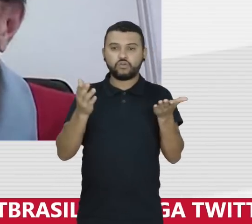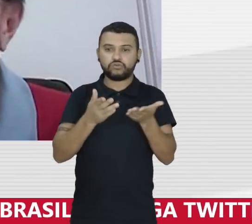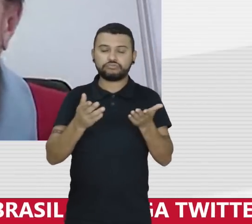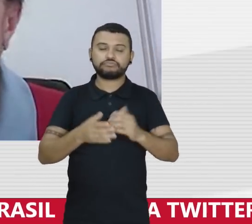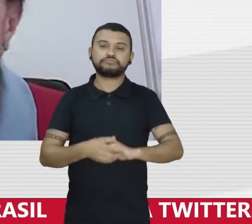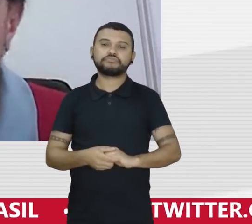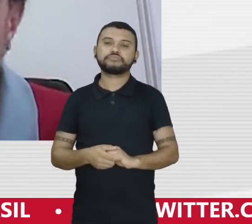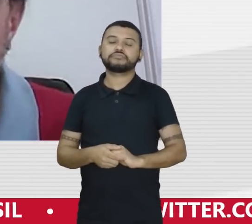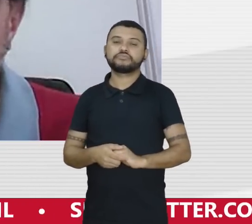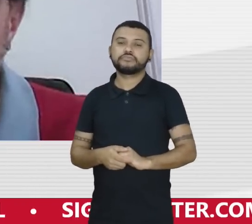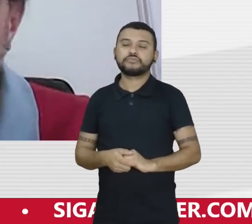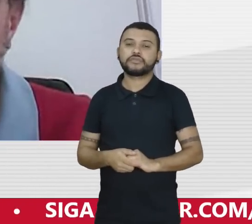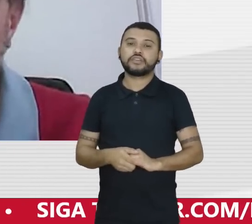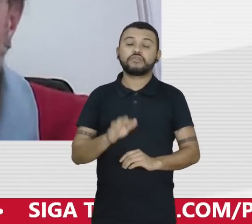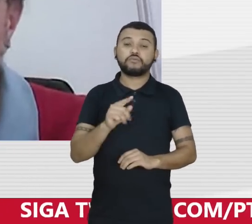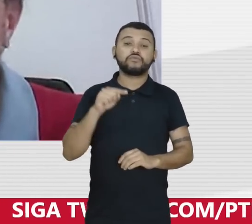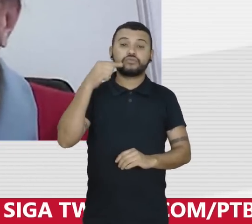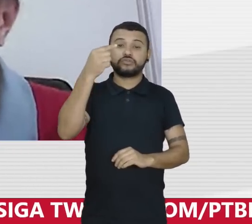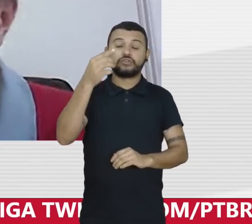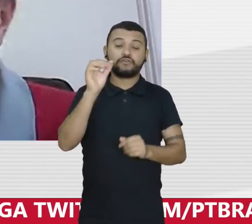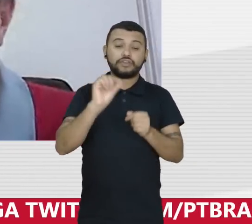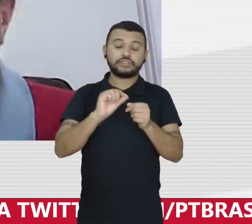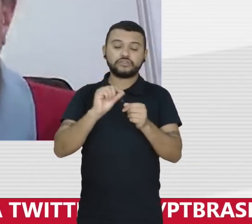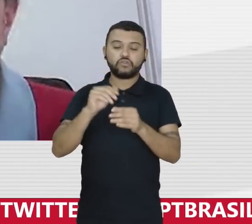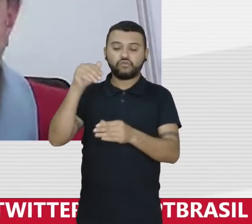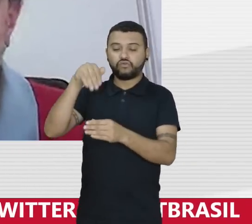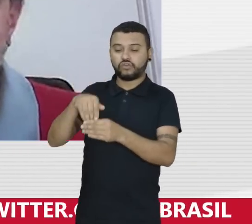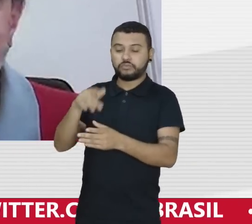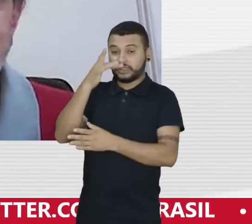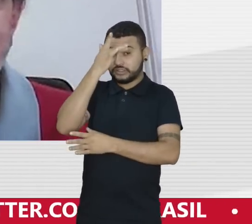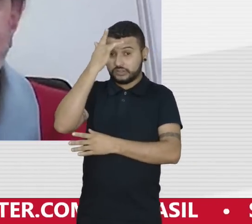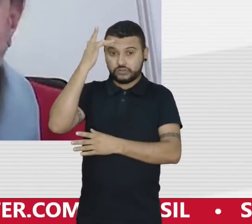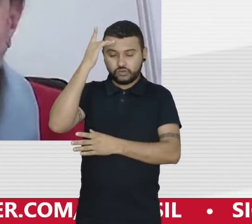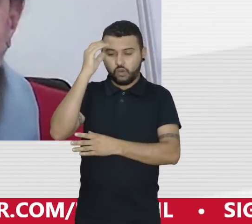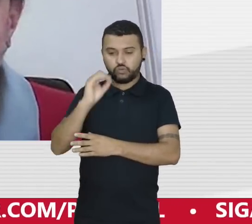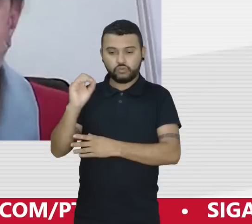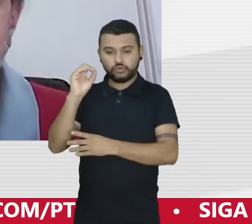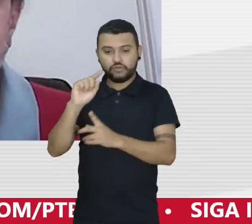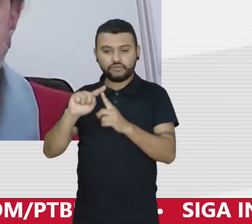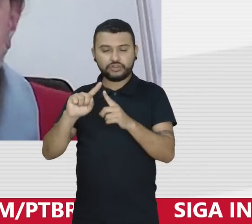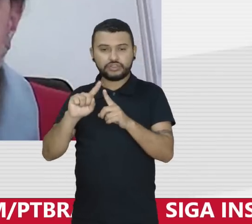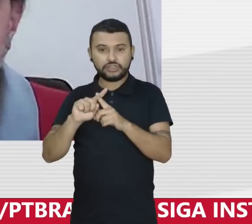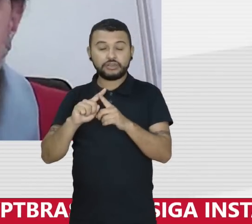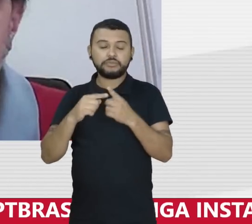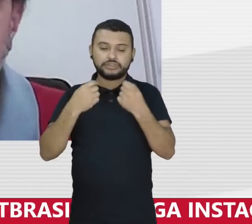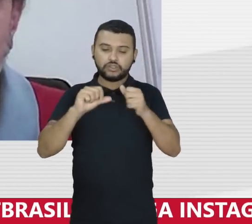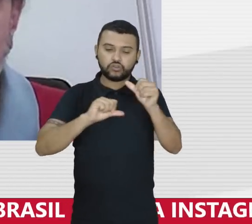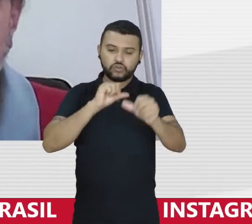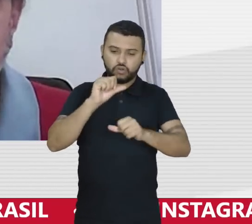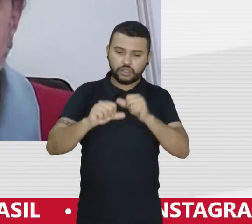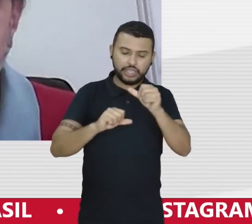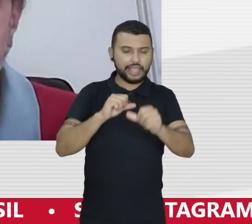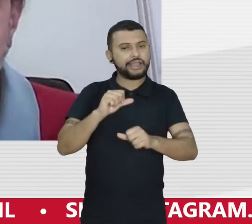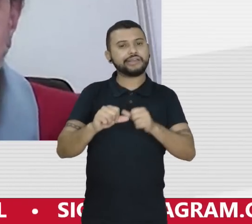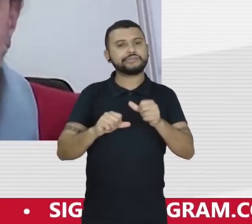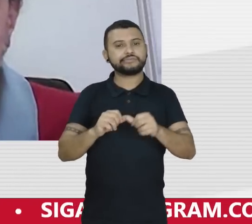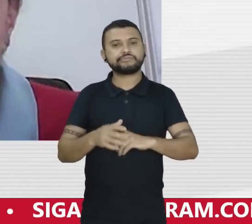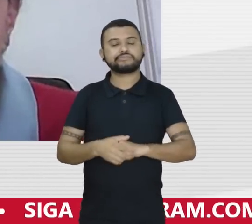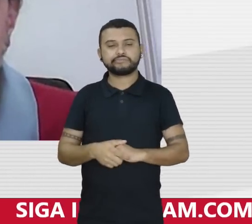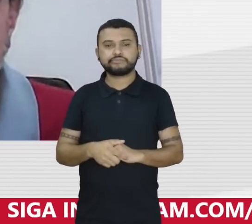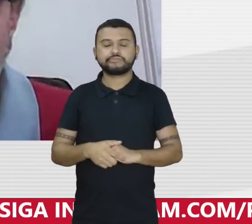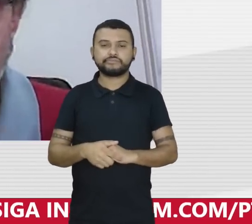certo, se Deus quiser, e o povo vai votar, né? Que a gente possa mexer nesse vespeiro e com,